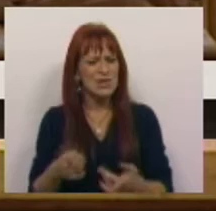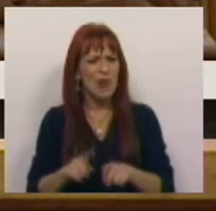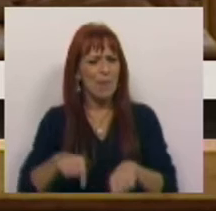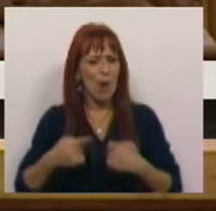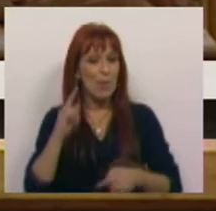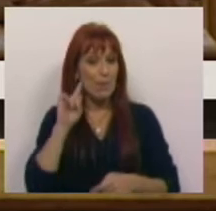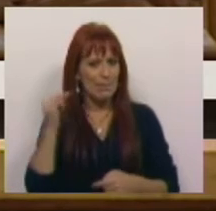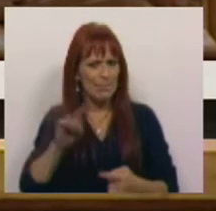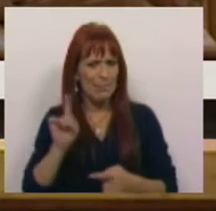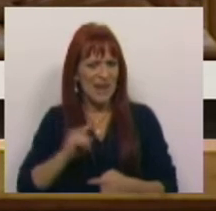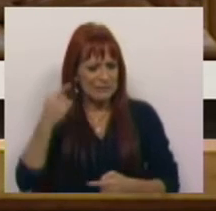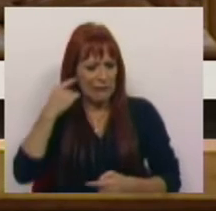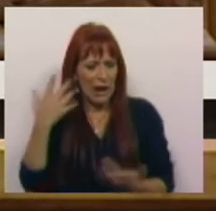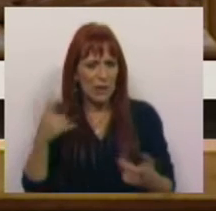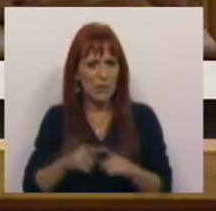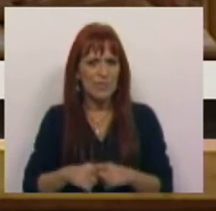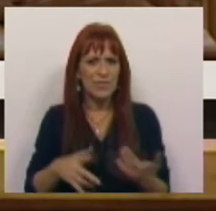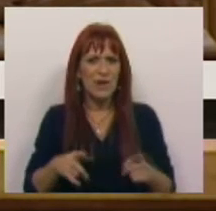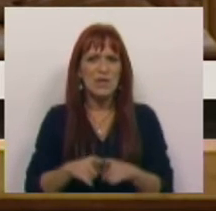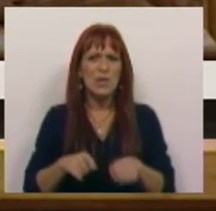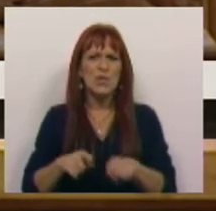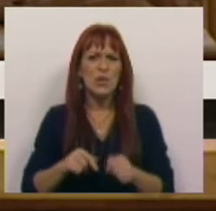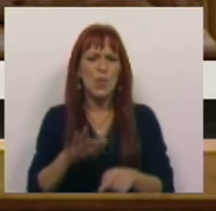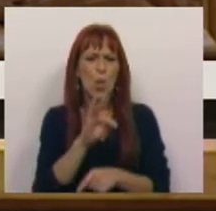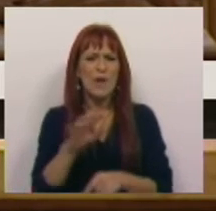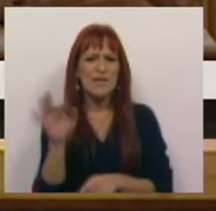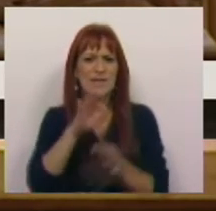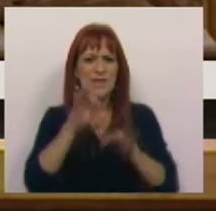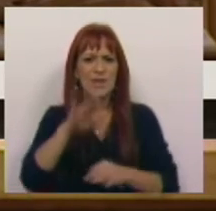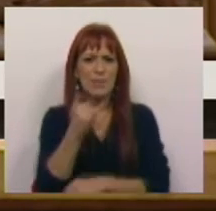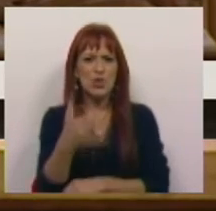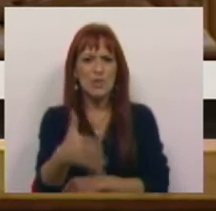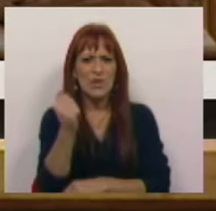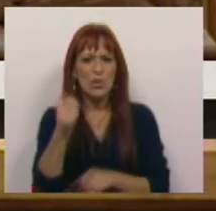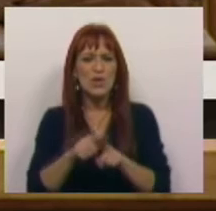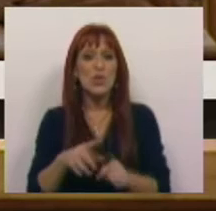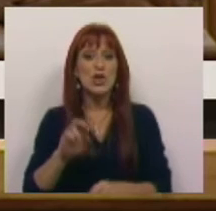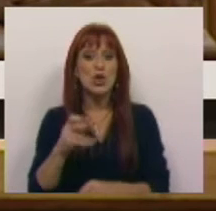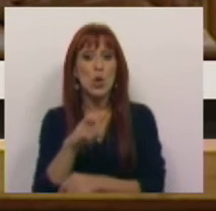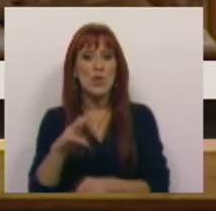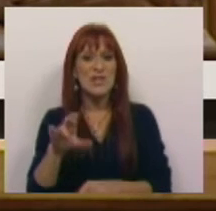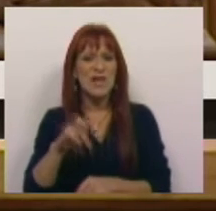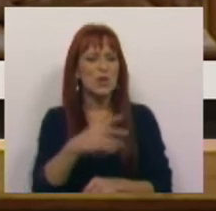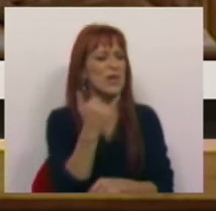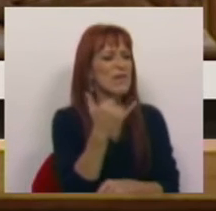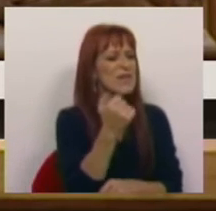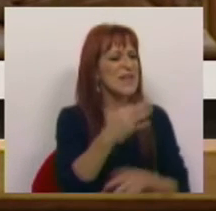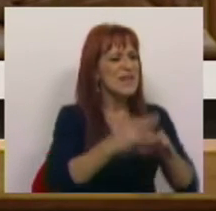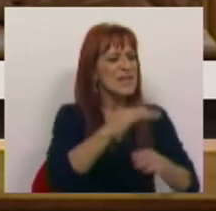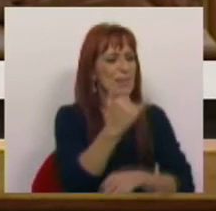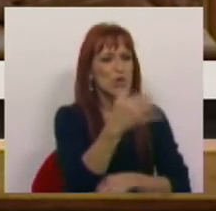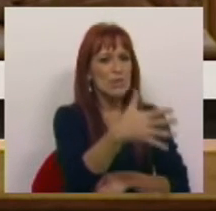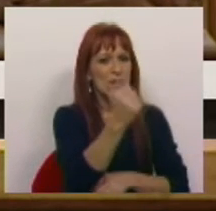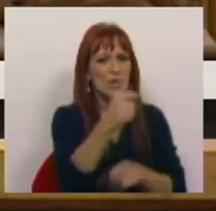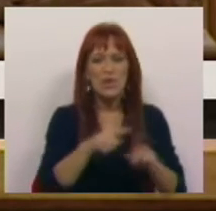seu próprio prazo de validade, com a Repsol Partex a 4 de setembro de 2015, com o Sousa Sintra a 25 de setembro de